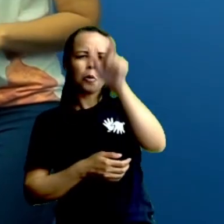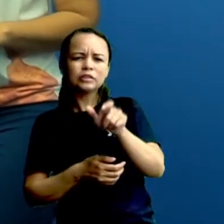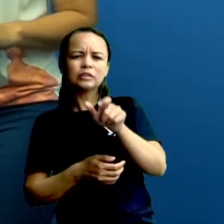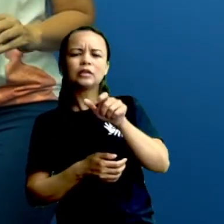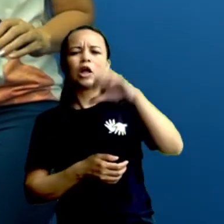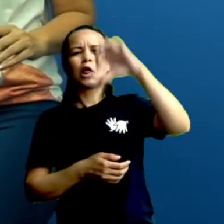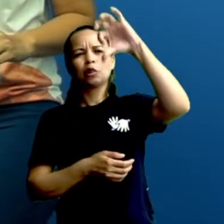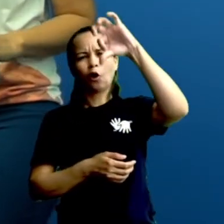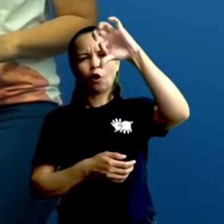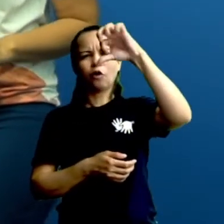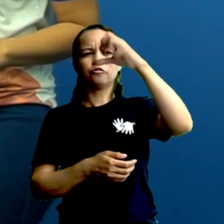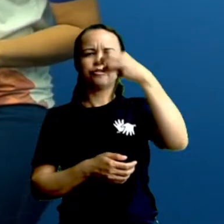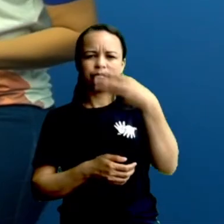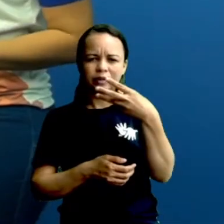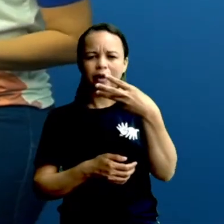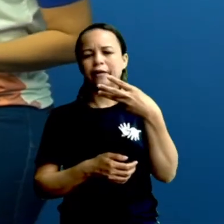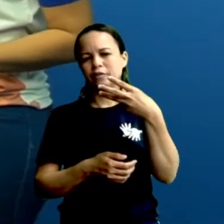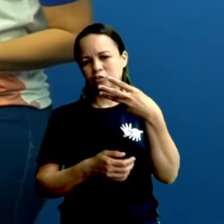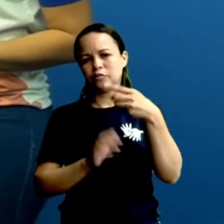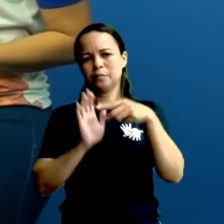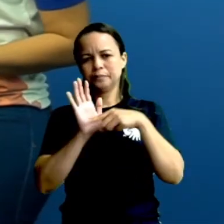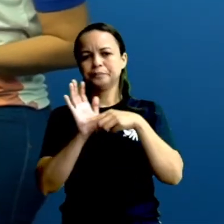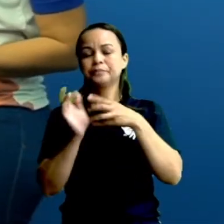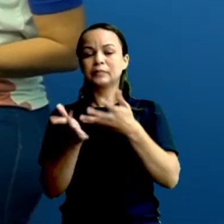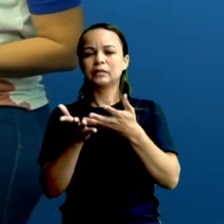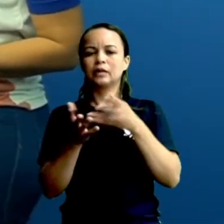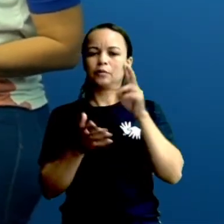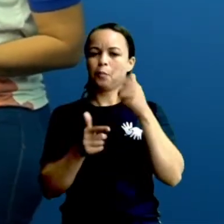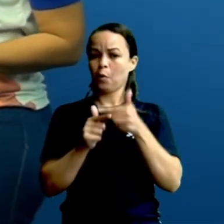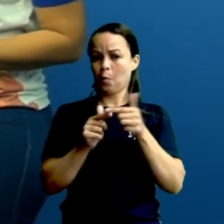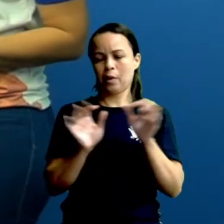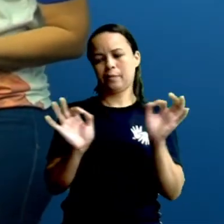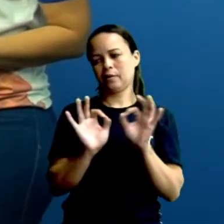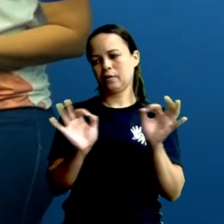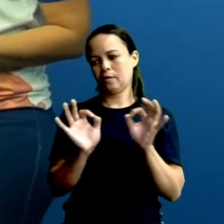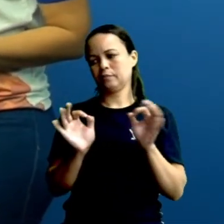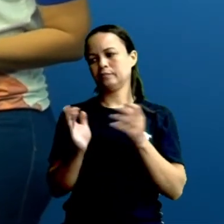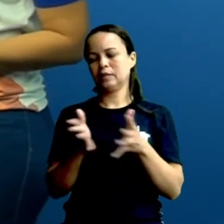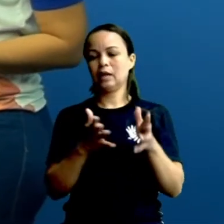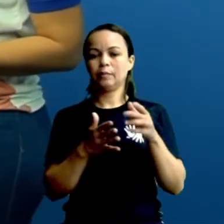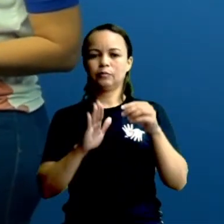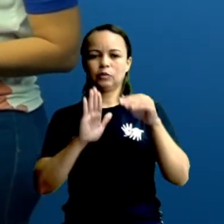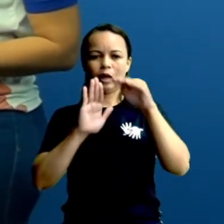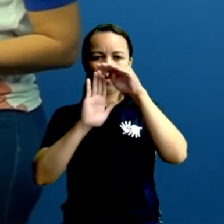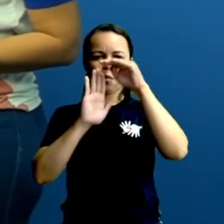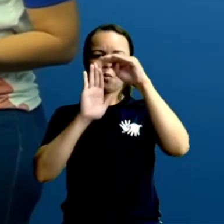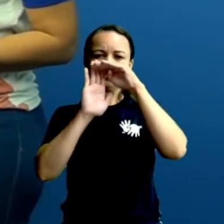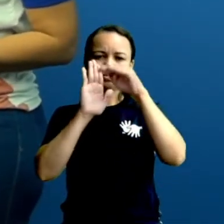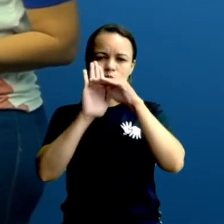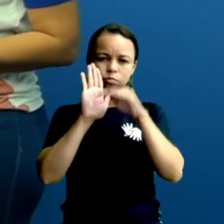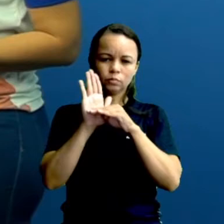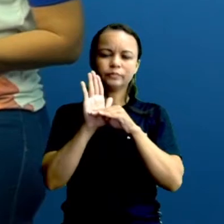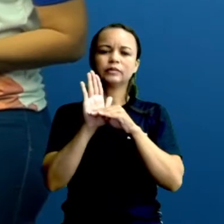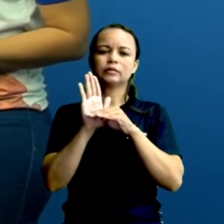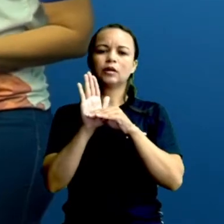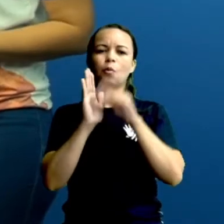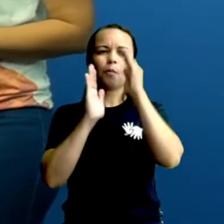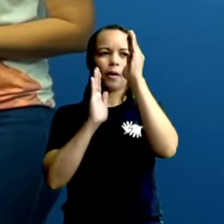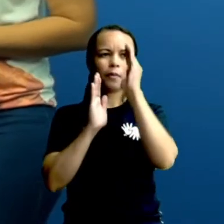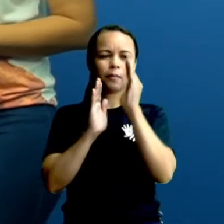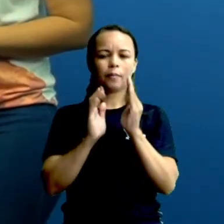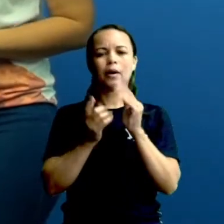3 embaixo. Não tem problema, tá? Só lembra de botar um abaixo do outro, tá? 9 menos